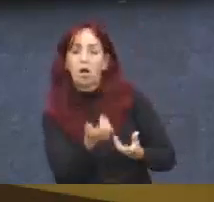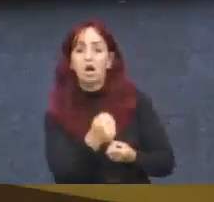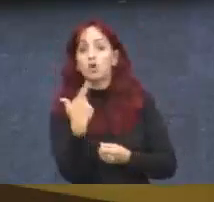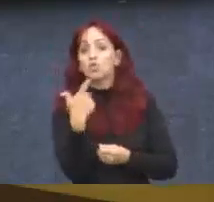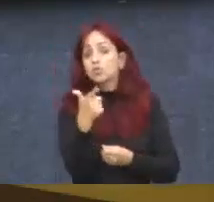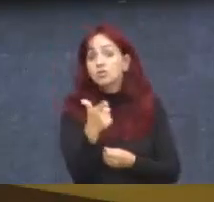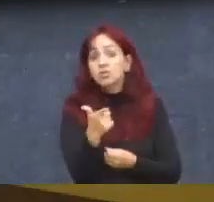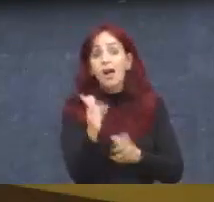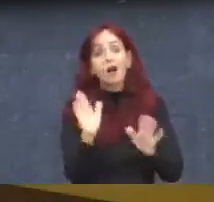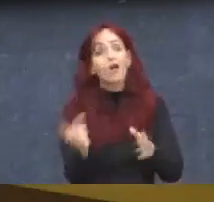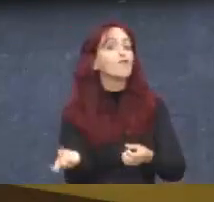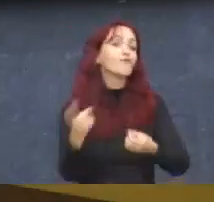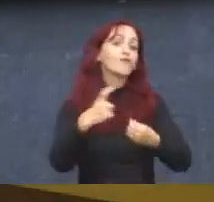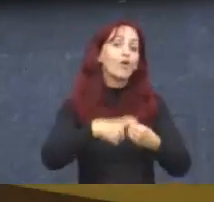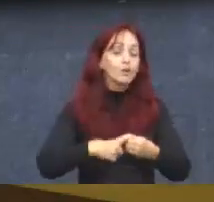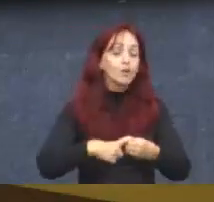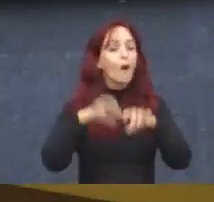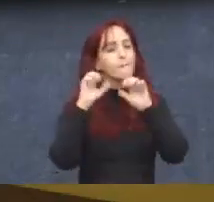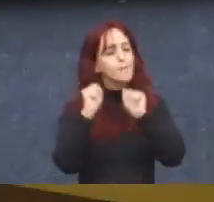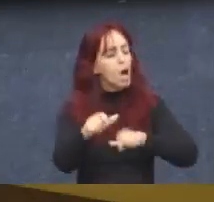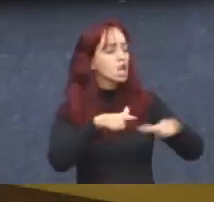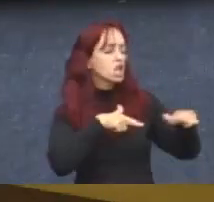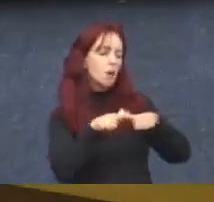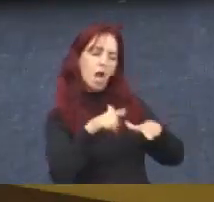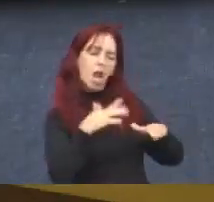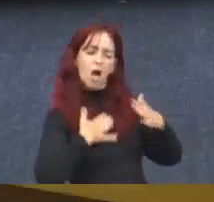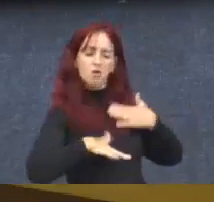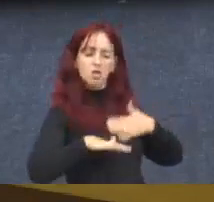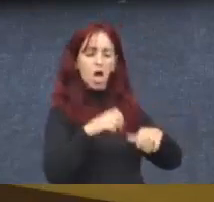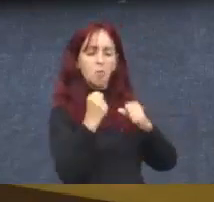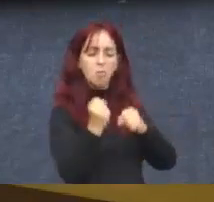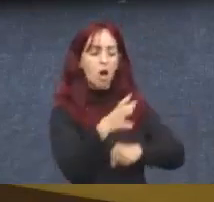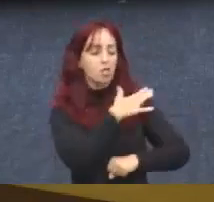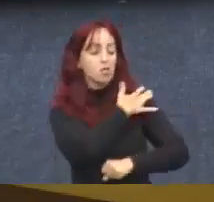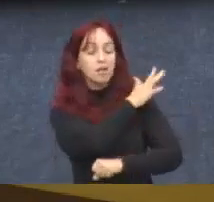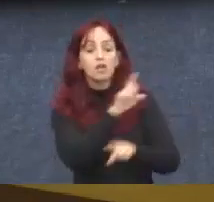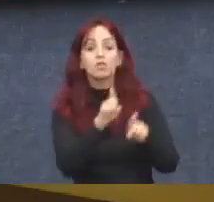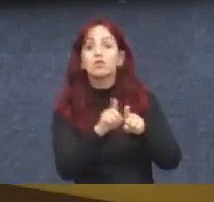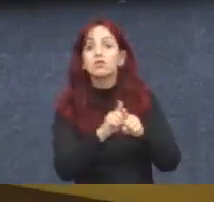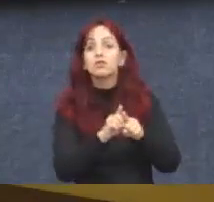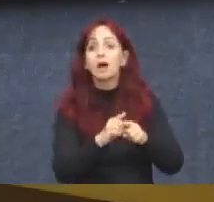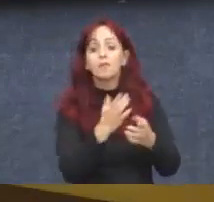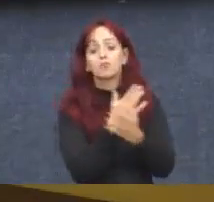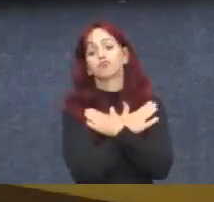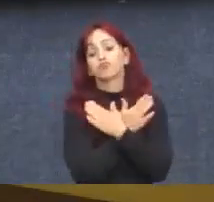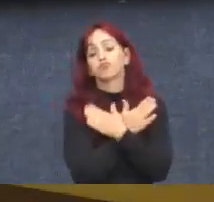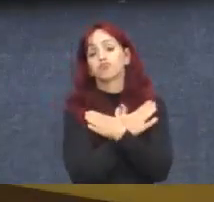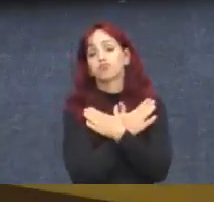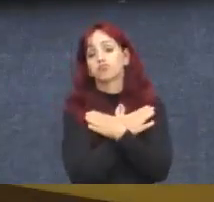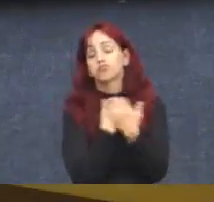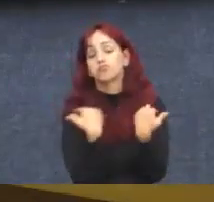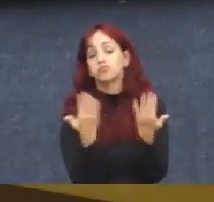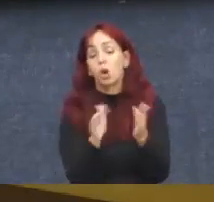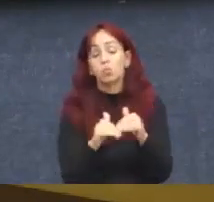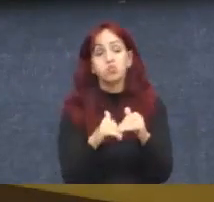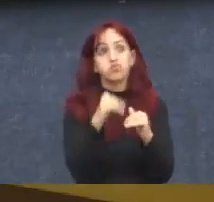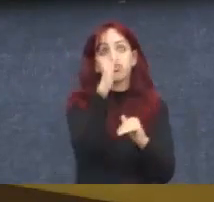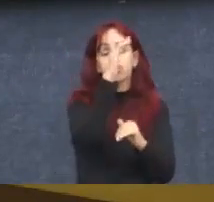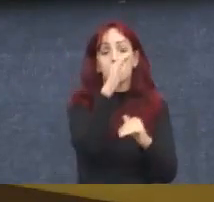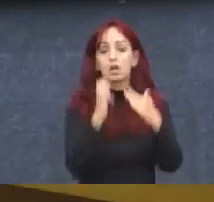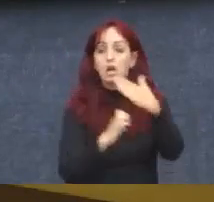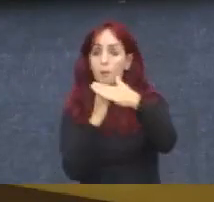mais, voltou. Pode trabalhar à vontade com as ditaduras. O desemprego subindo. Empresas